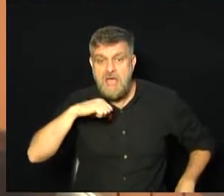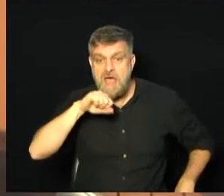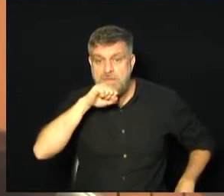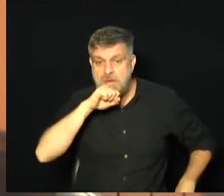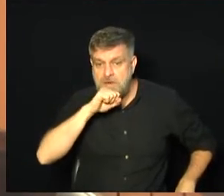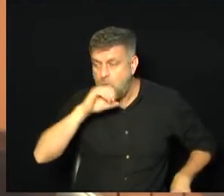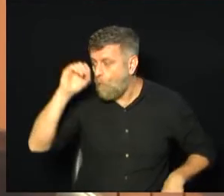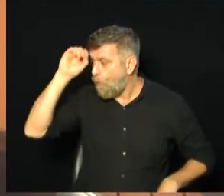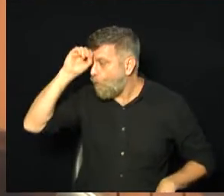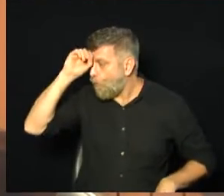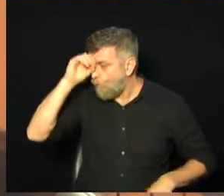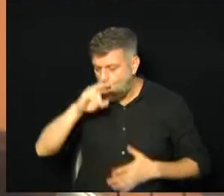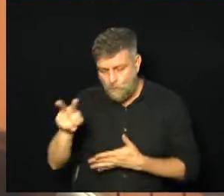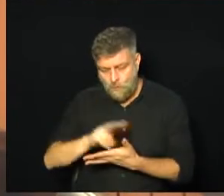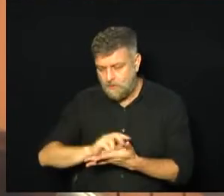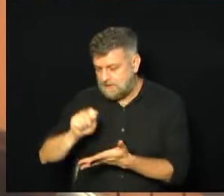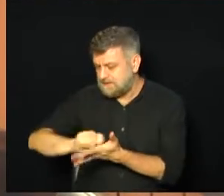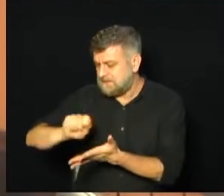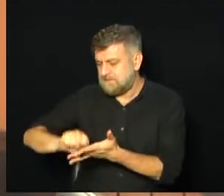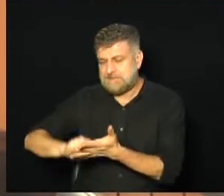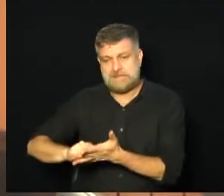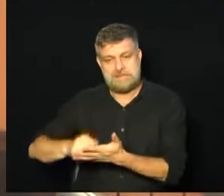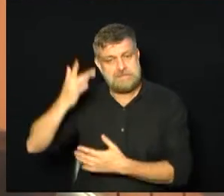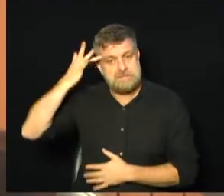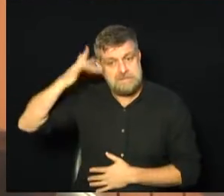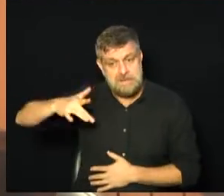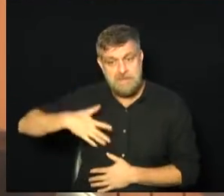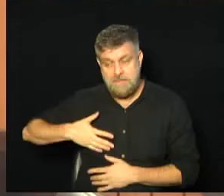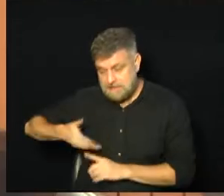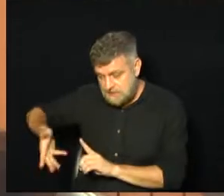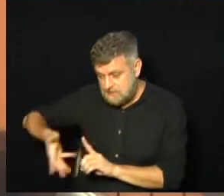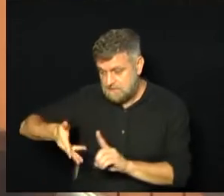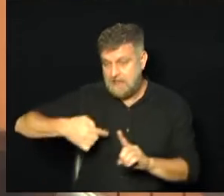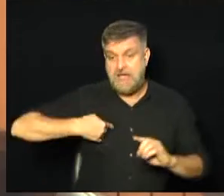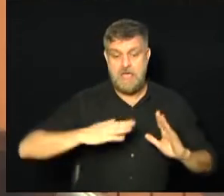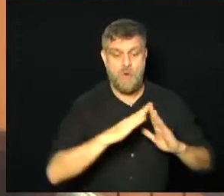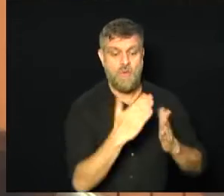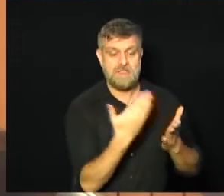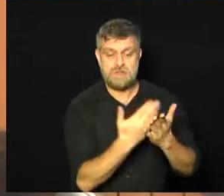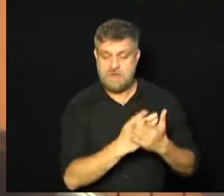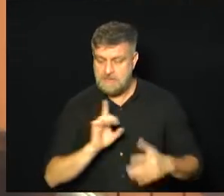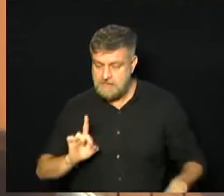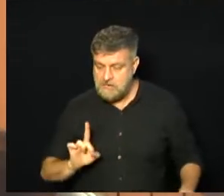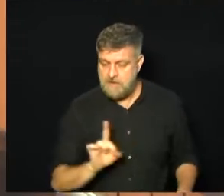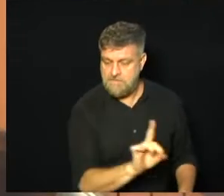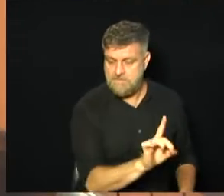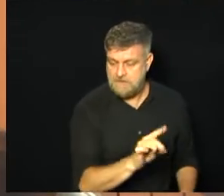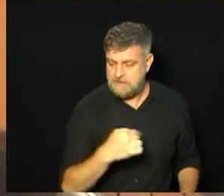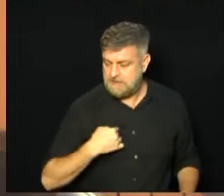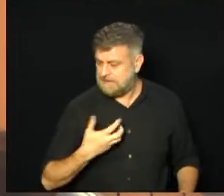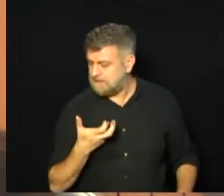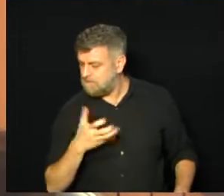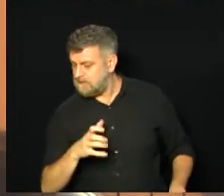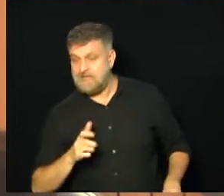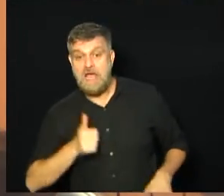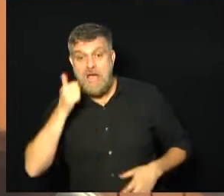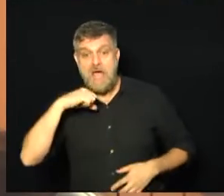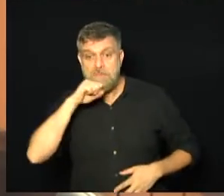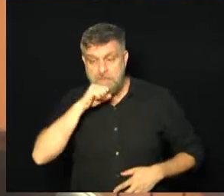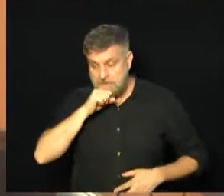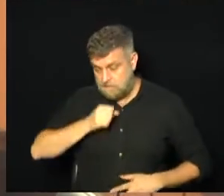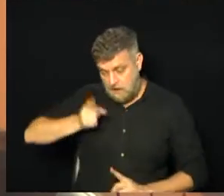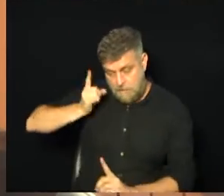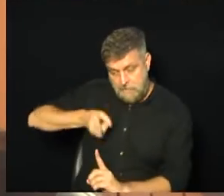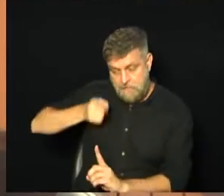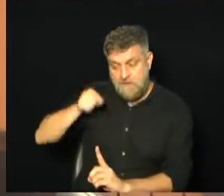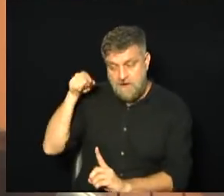analfabeta, mas ela fazia com que eu fosse para a escola. Esse espaço meio ambíguo, porque eu não queria ir, ela falava, Elizabeth,